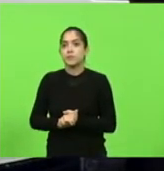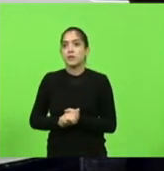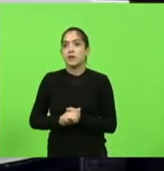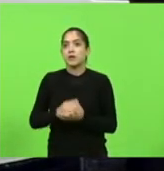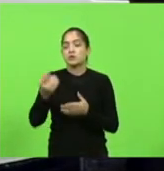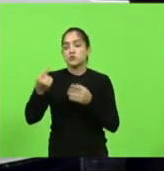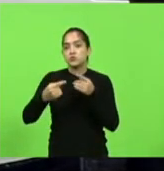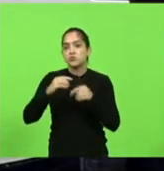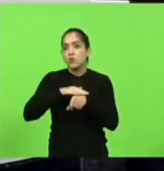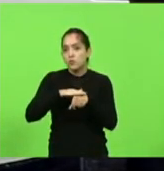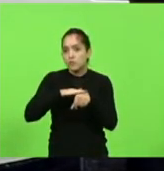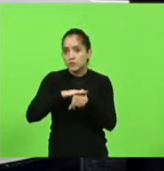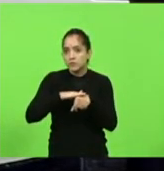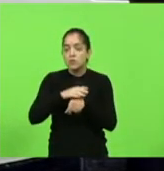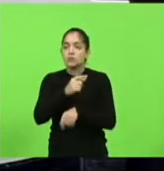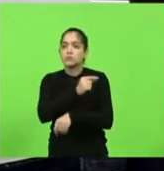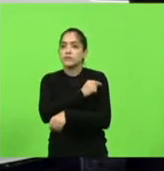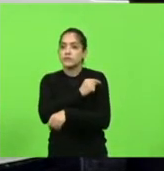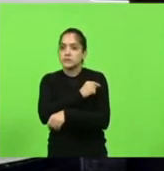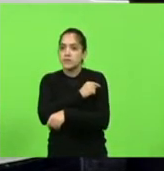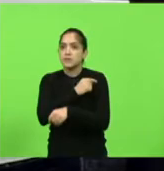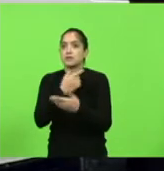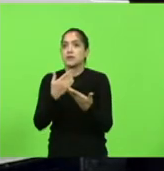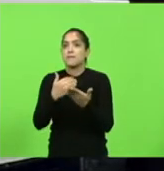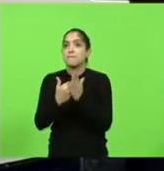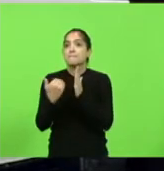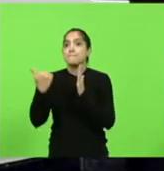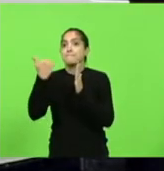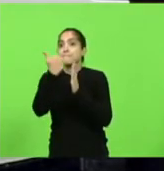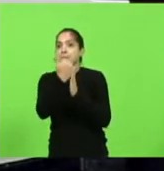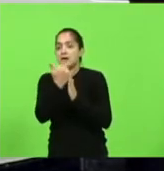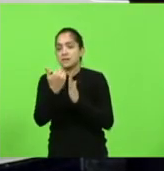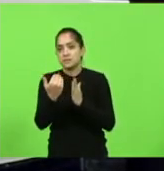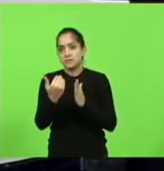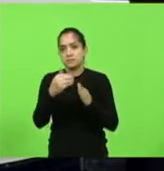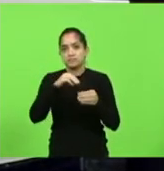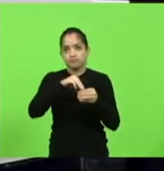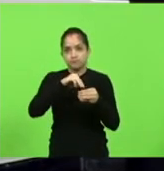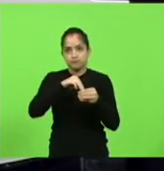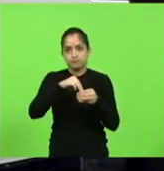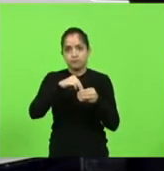sobre vacinação, mais vacinas para o município,